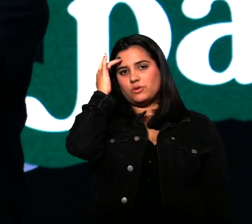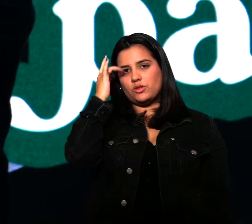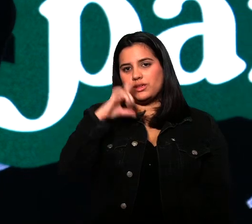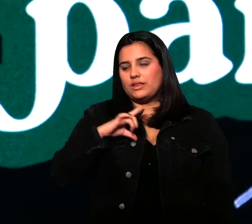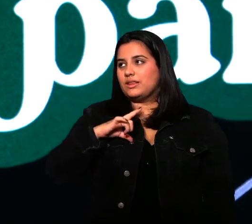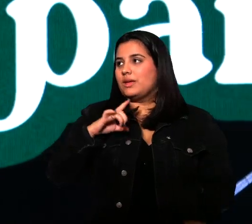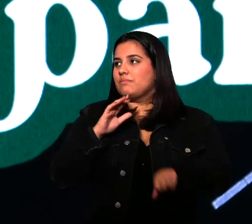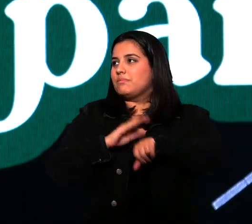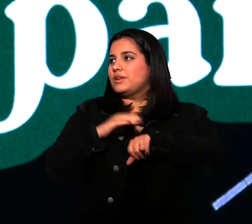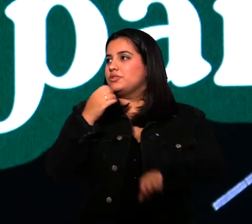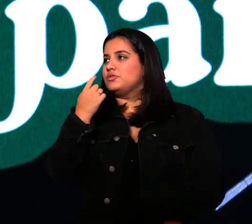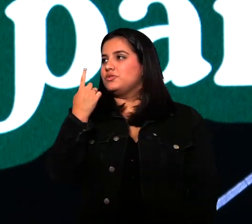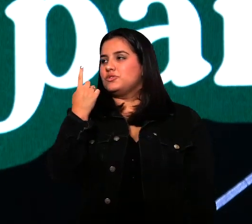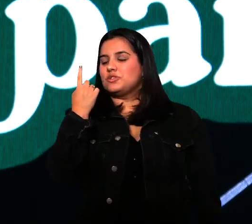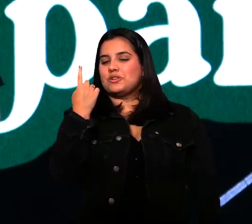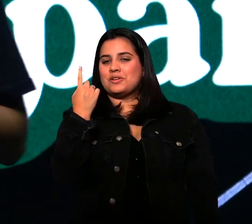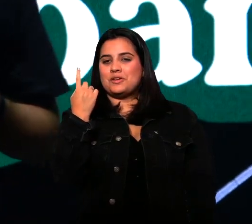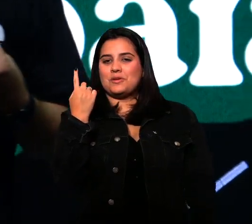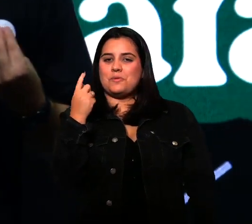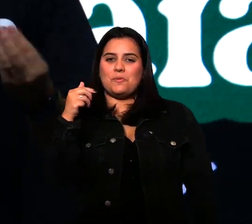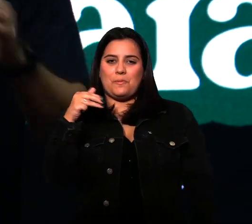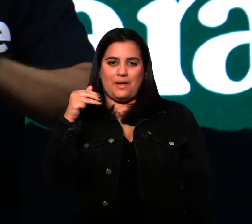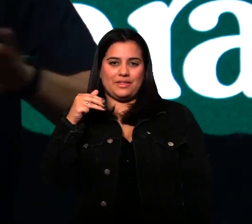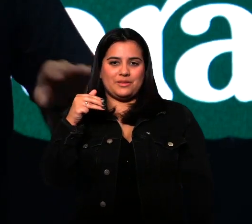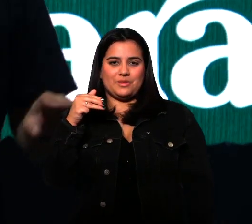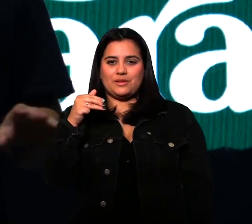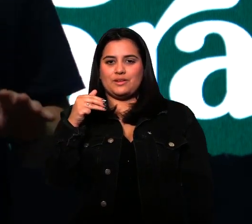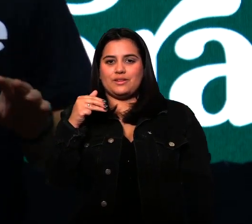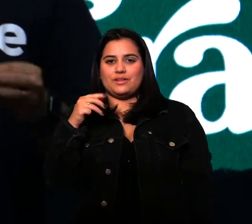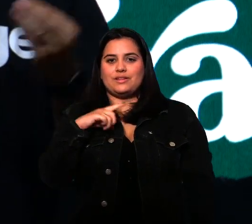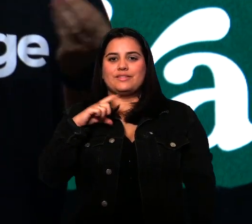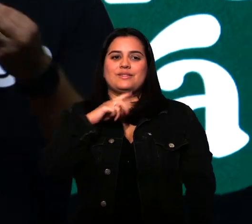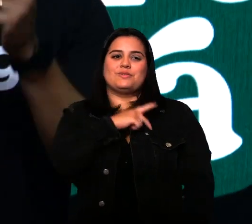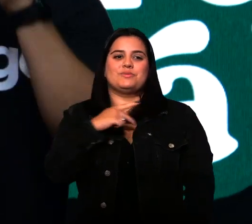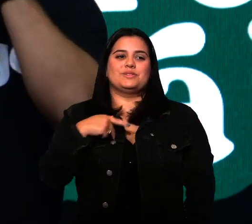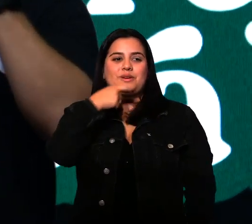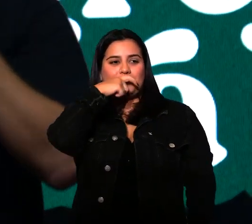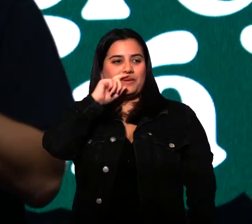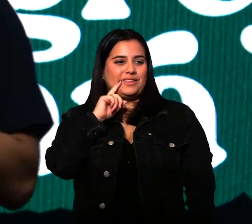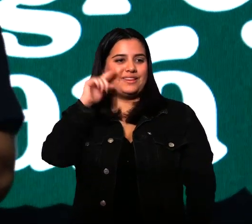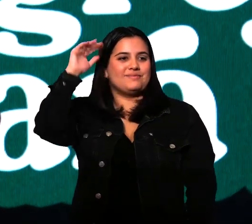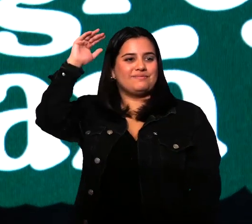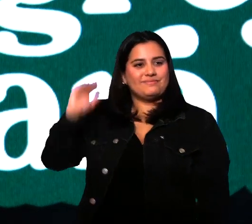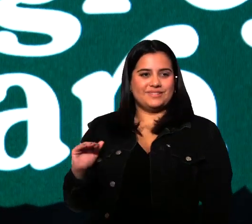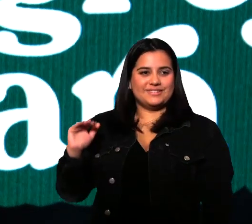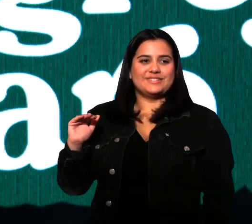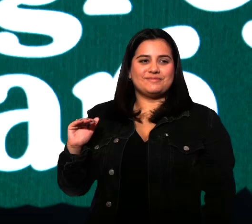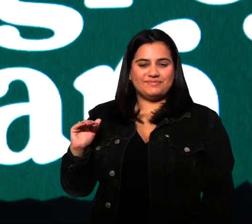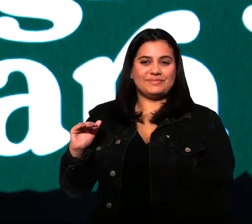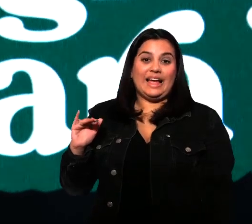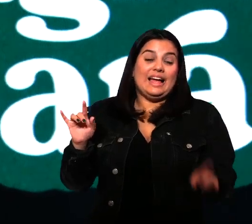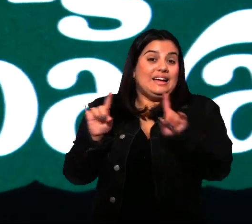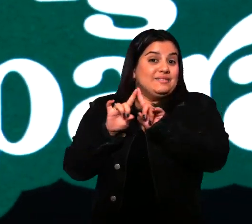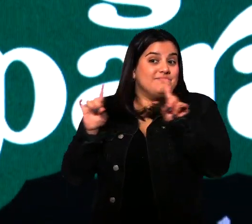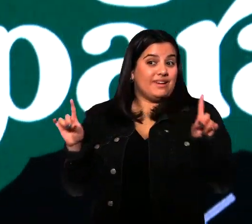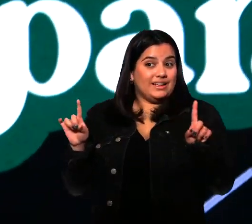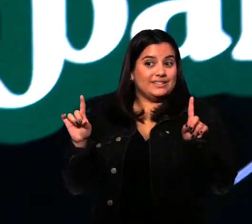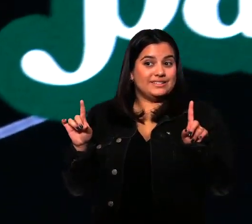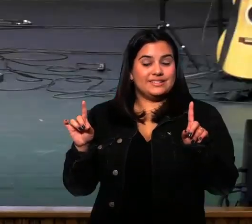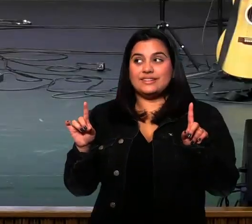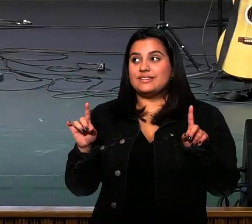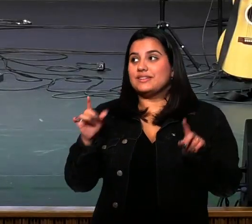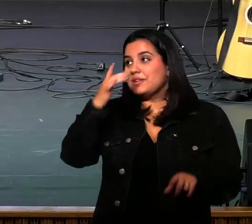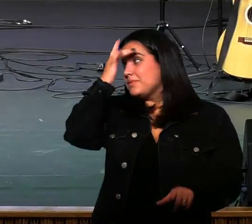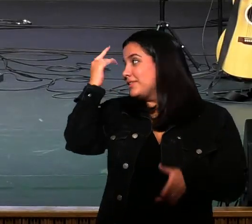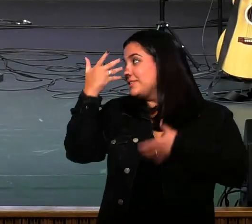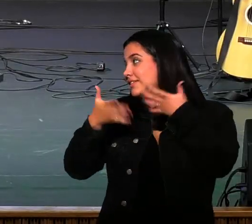metro, talvez seja mais claro esse exemplo, né, tirando o pastor Donirã desse tempo, mas quando você... O pessoal de